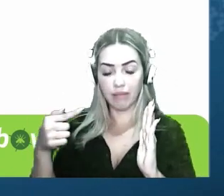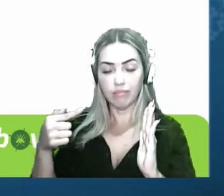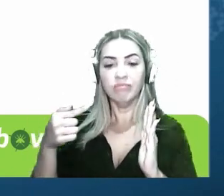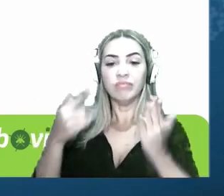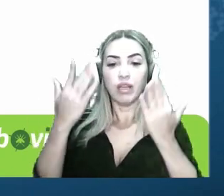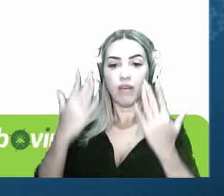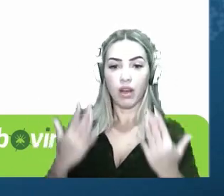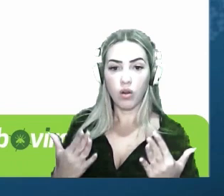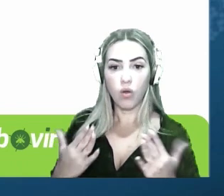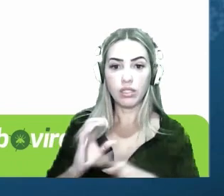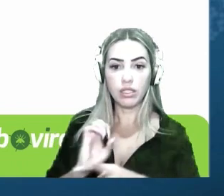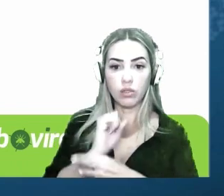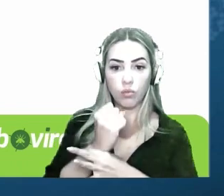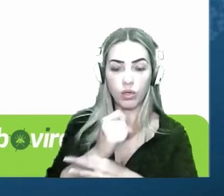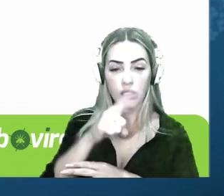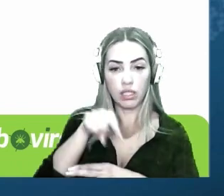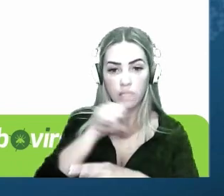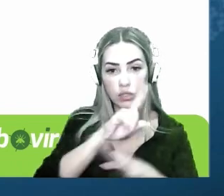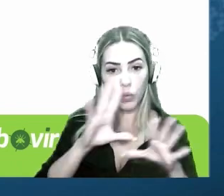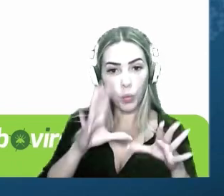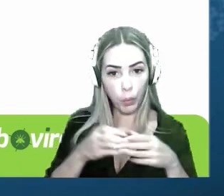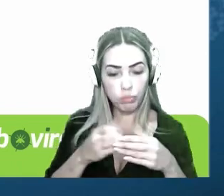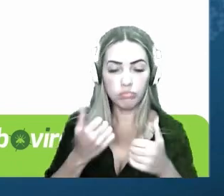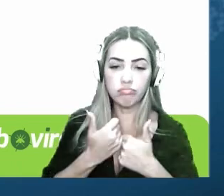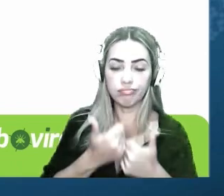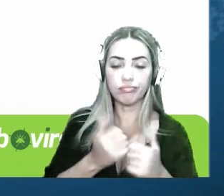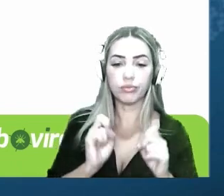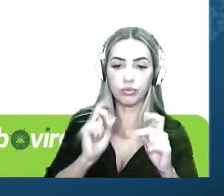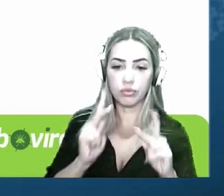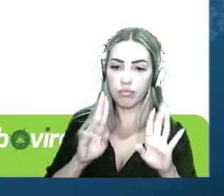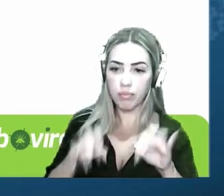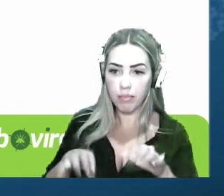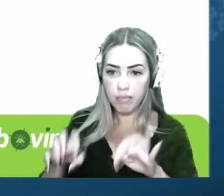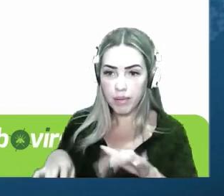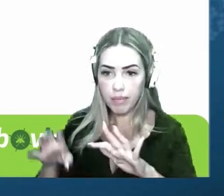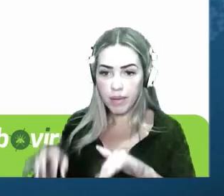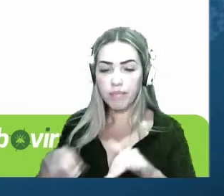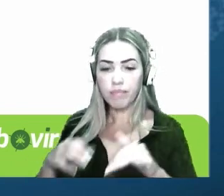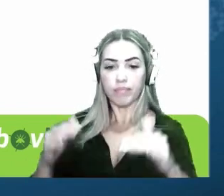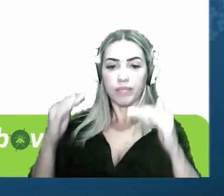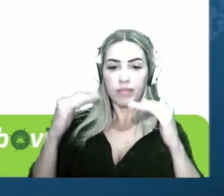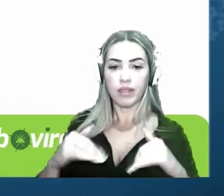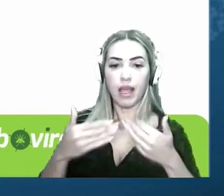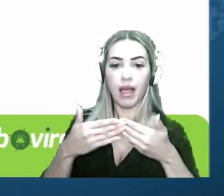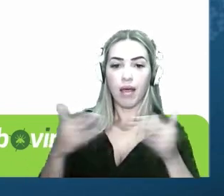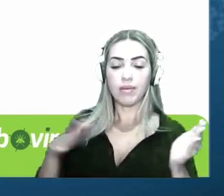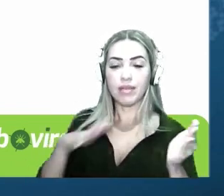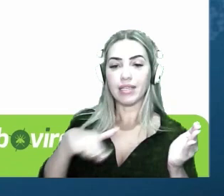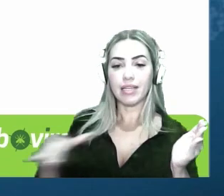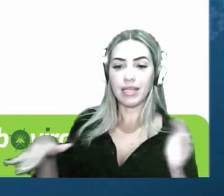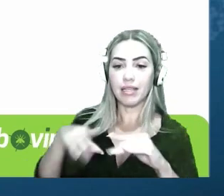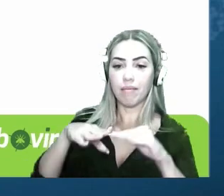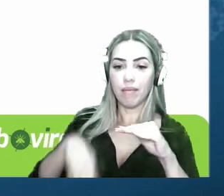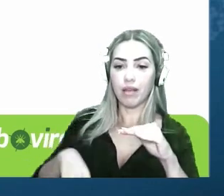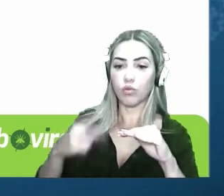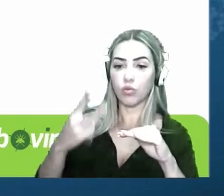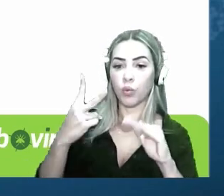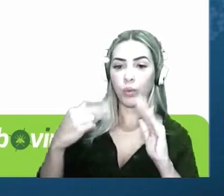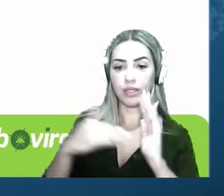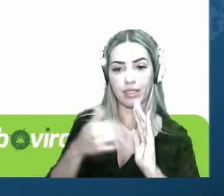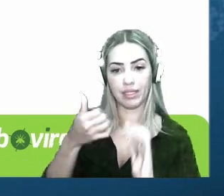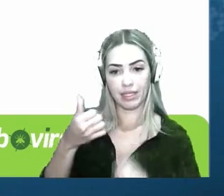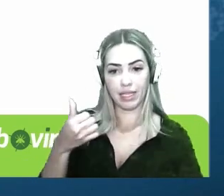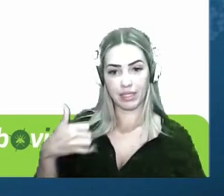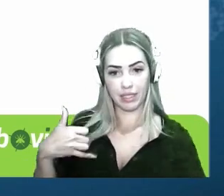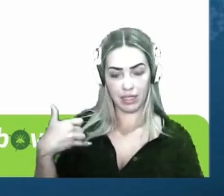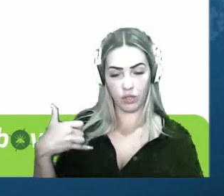dessa coorte de 17 a 17 anos, viu que estava tudo bem, para abrir o recrutamento das crianças menores de 2 a 6 anos. Então, o último